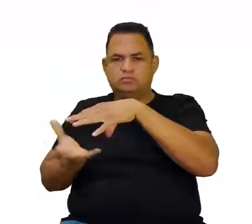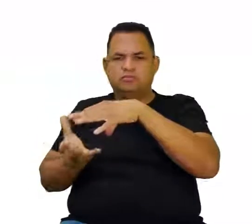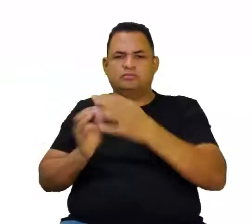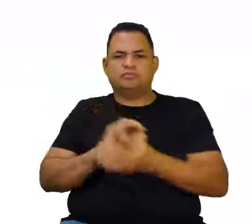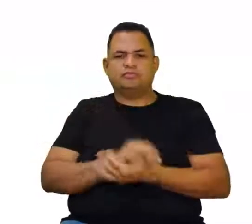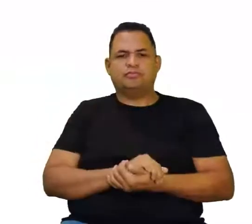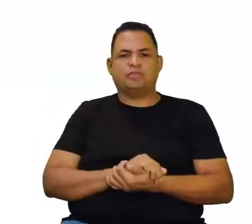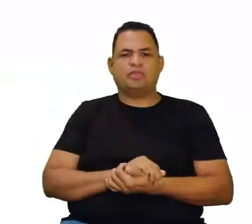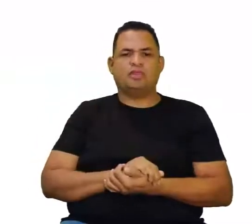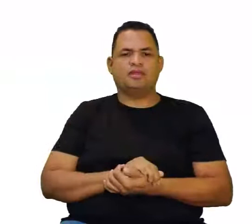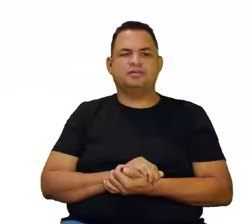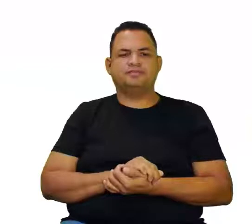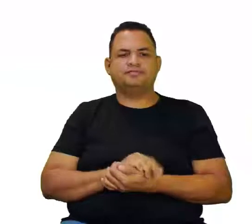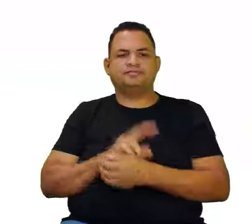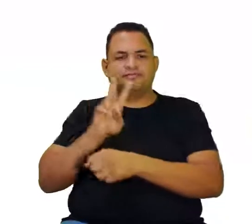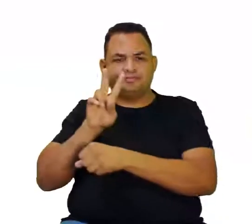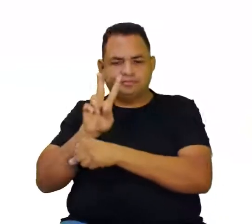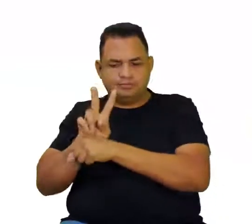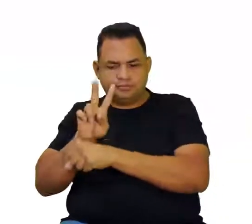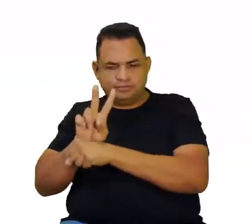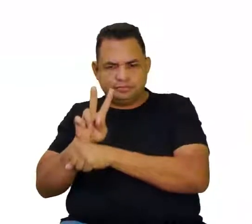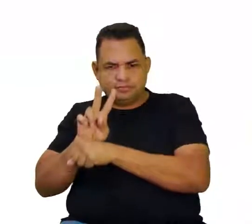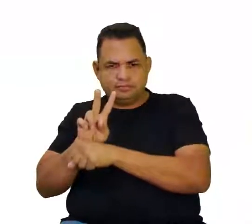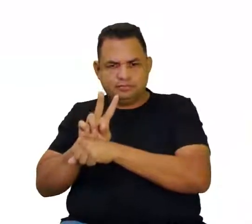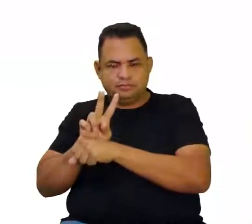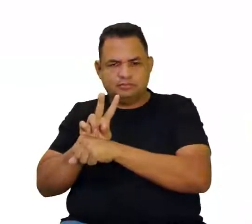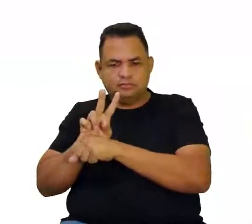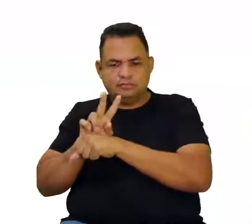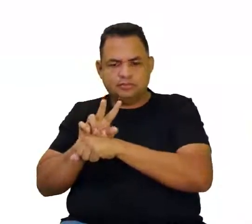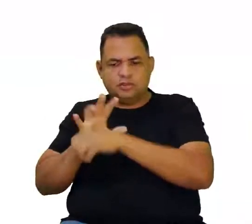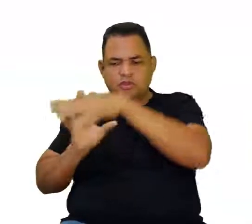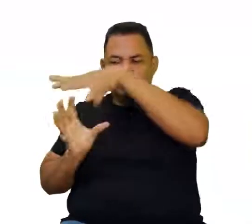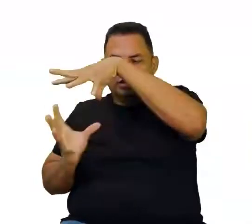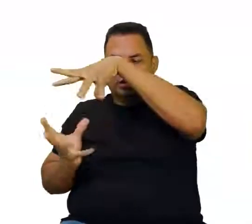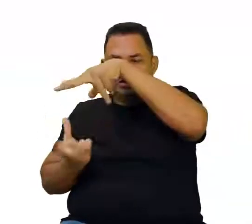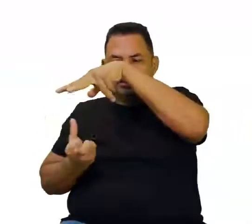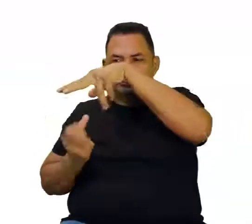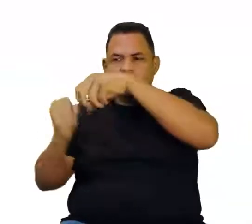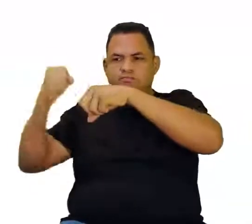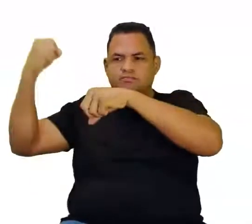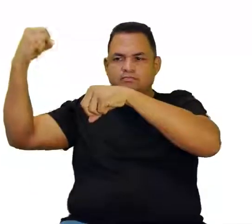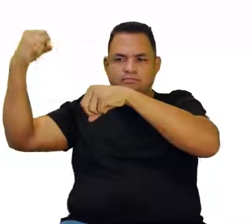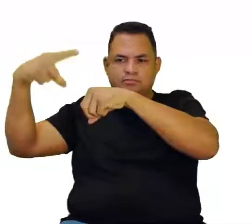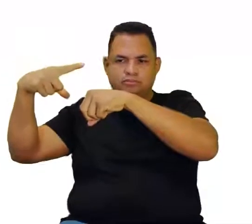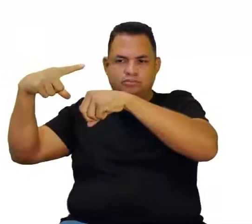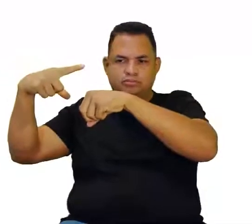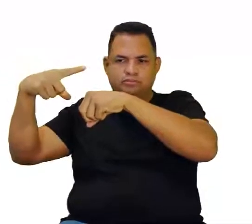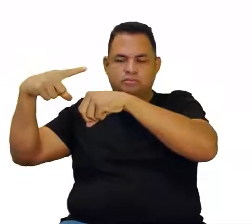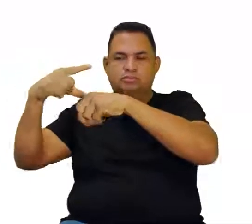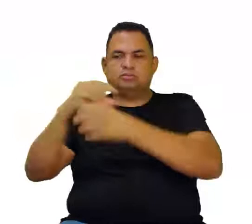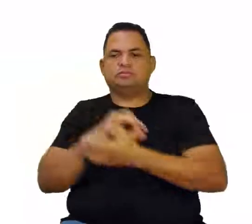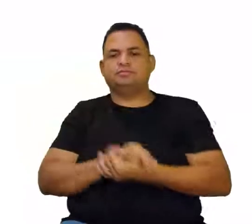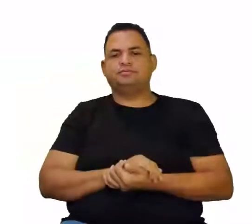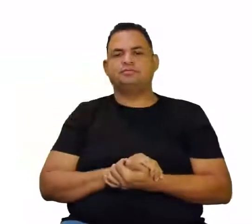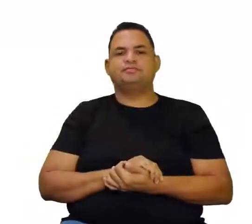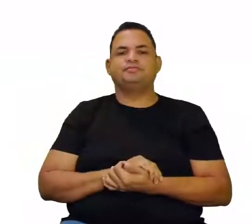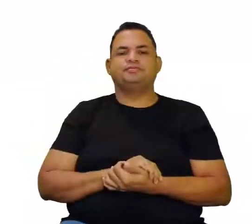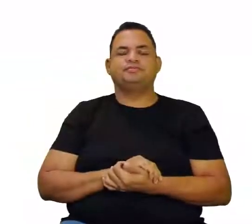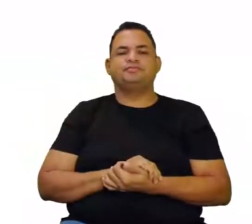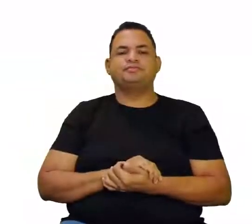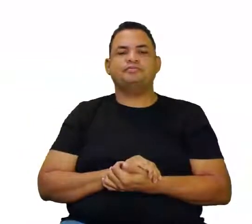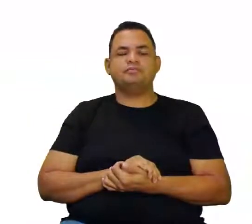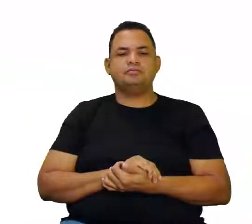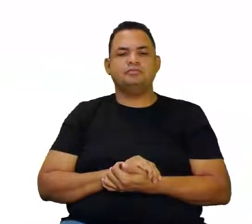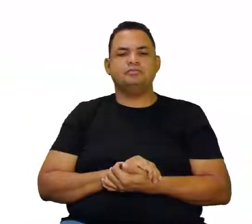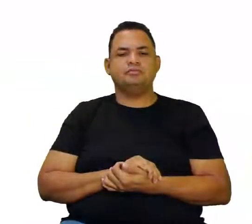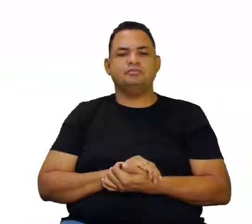ozonosfera, eles protegem o nosso planeta das radiações solares, né? Então, ele é um